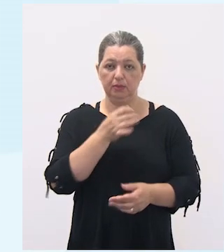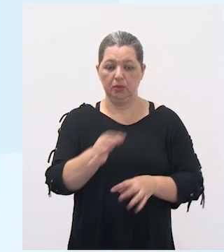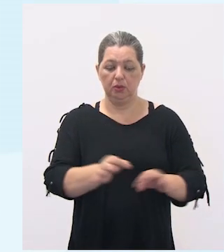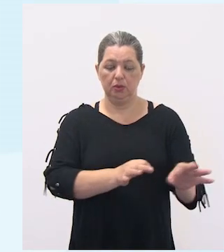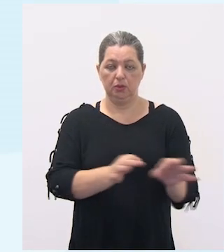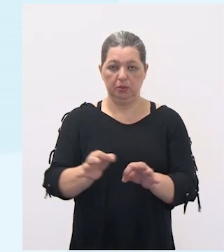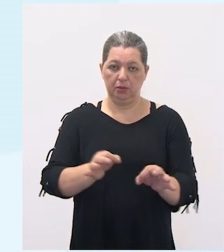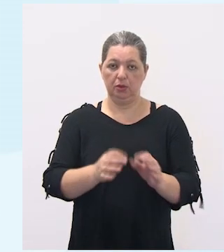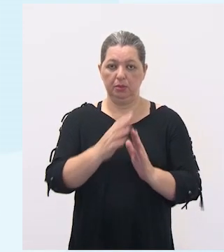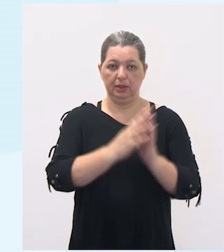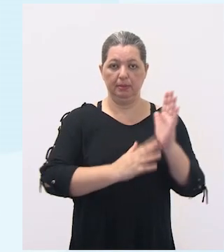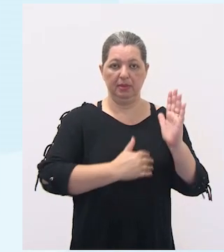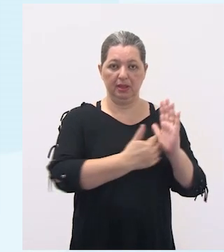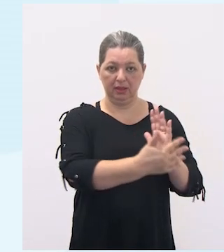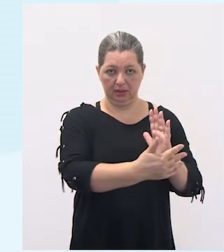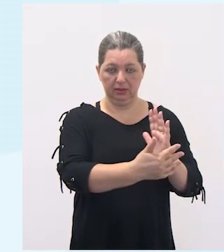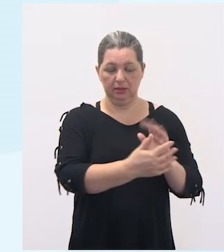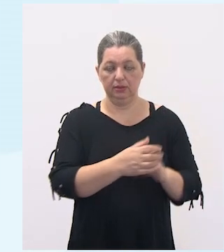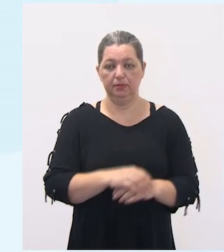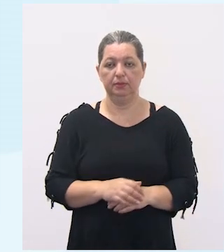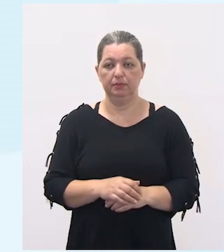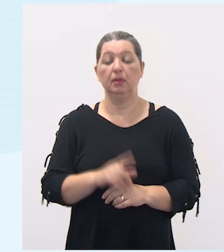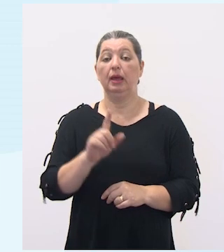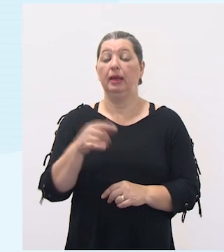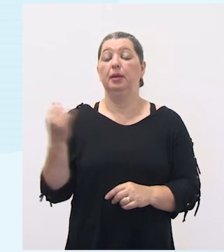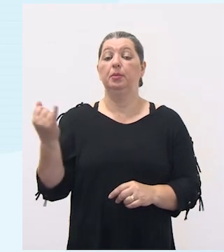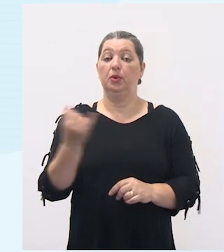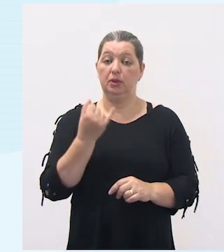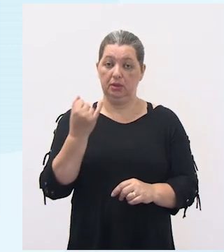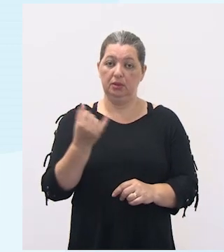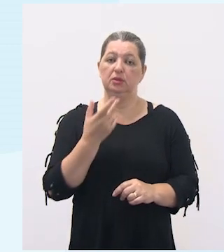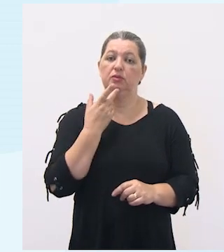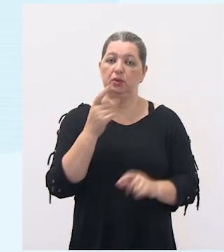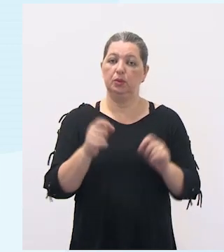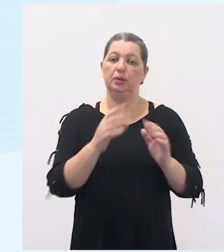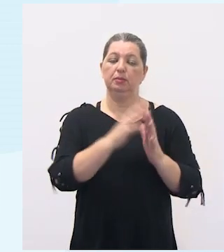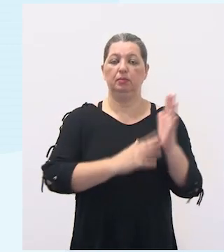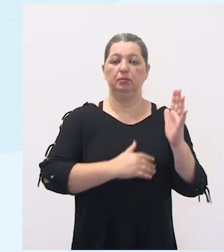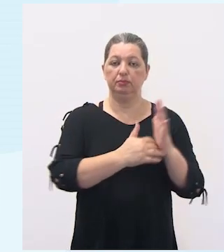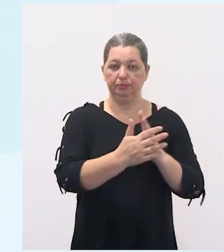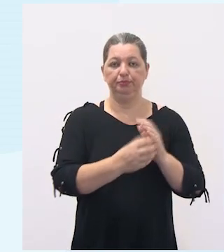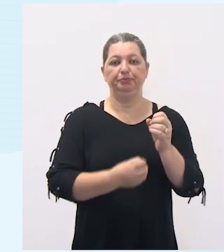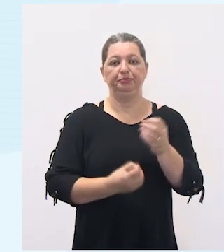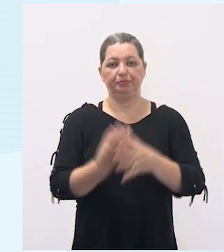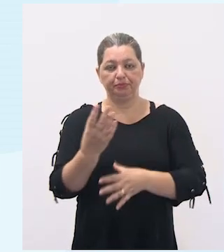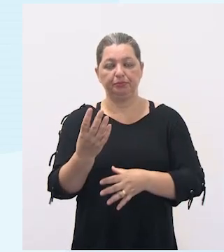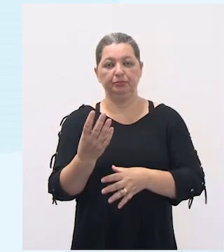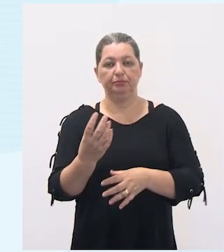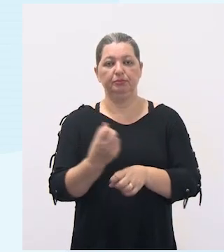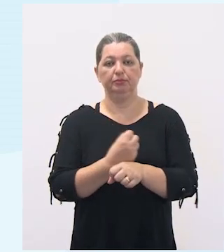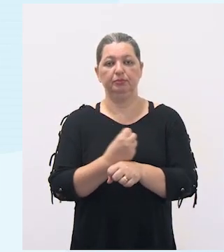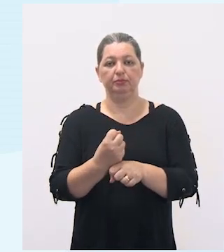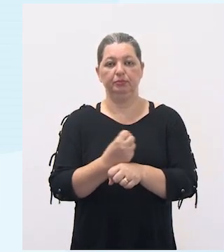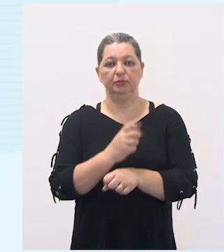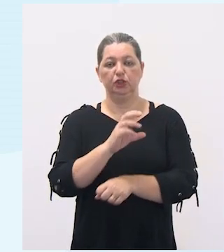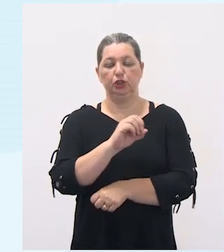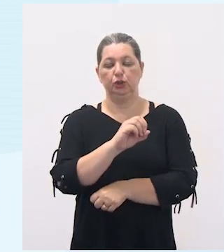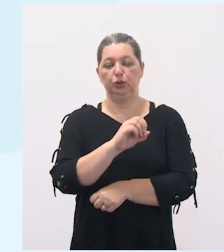essa matriz. É importante dizer para vocês que a matriz do SAEB, ela foi construída lá em